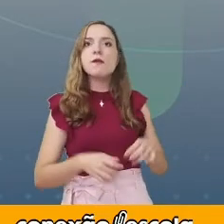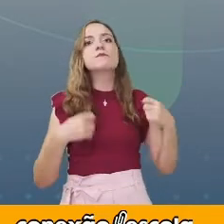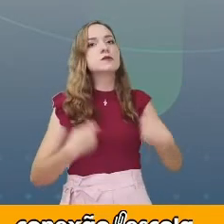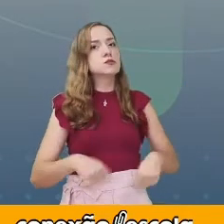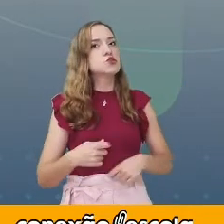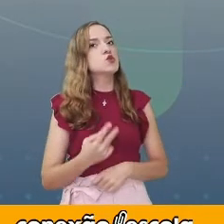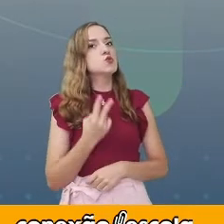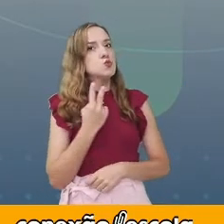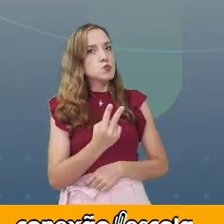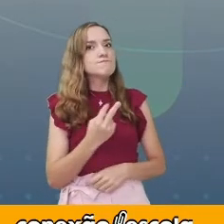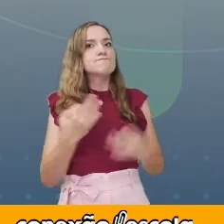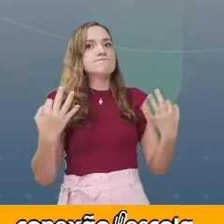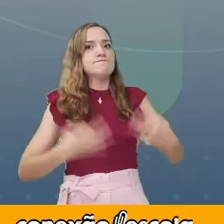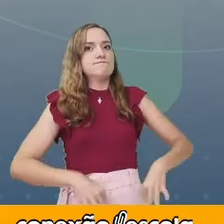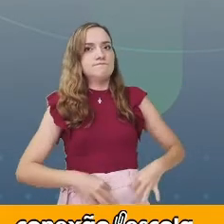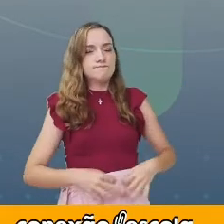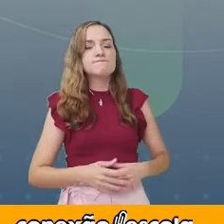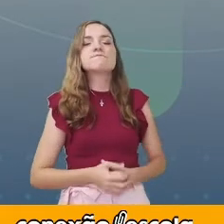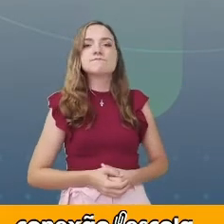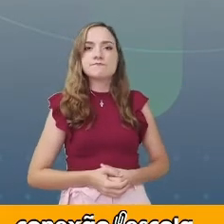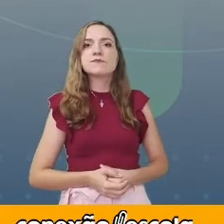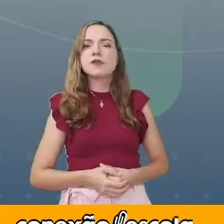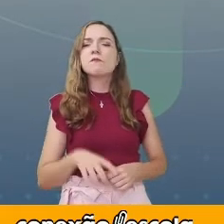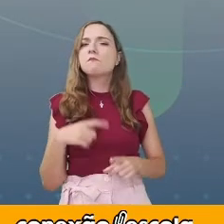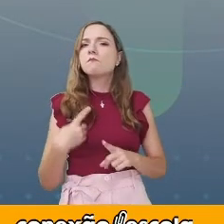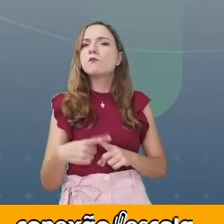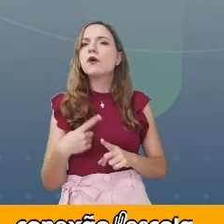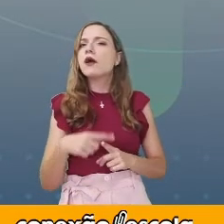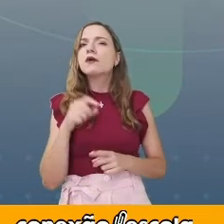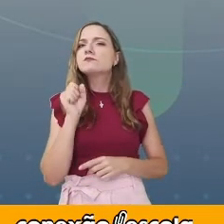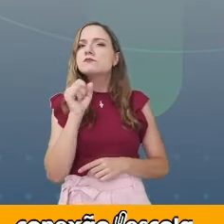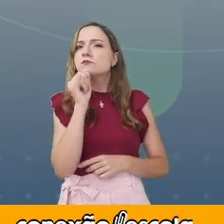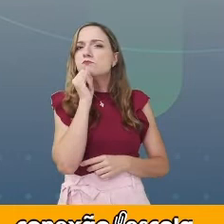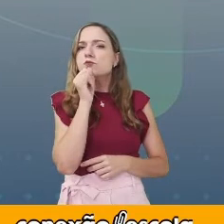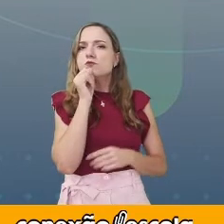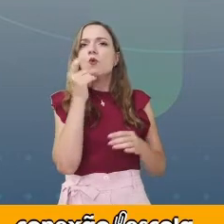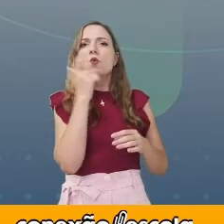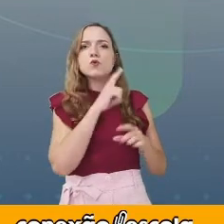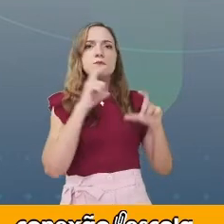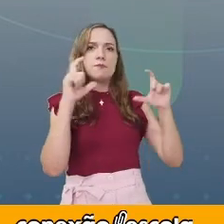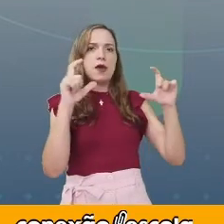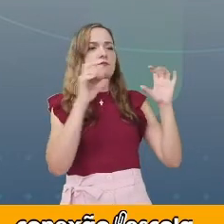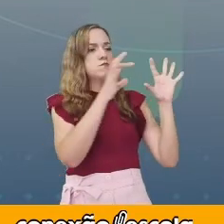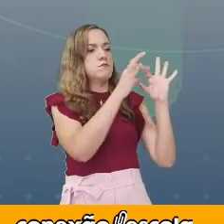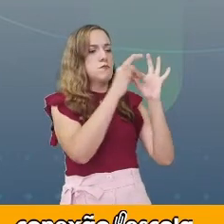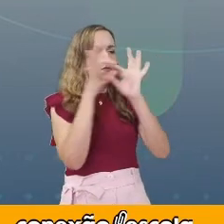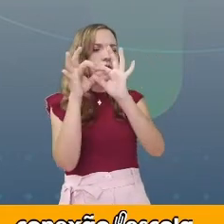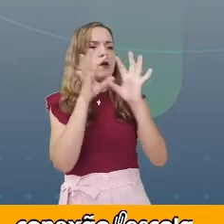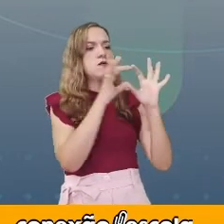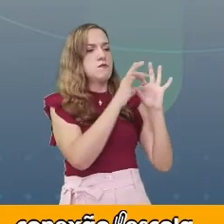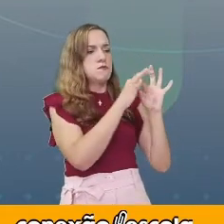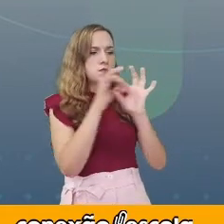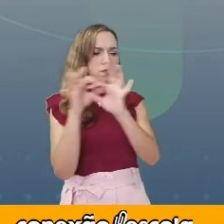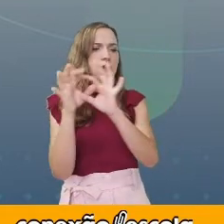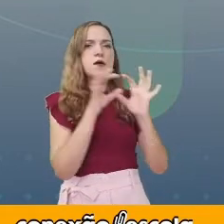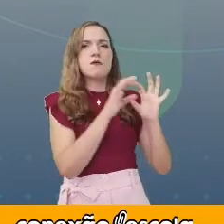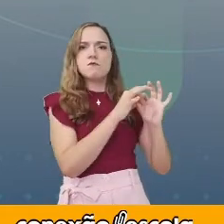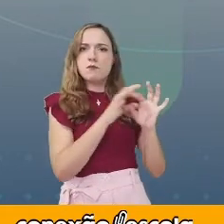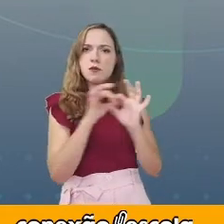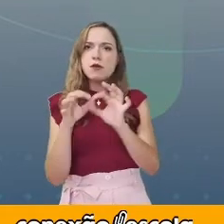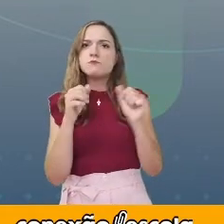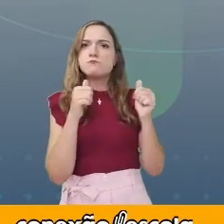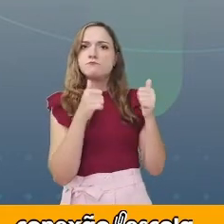coerência, ela está intimamente ligada à coesão, porque se você articula no seu texto um elemento,